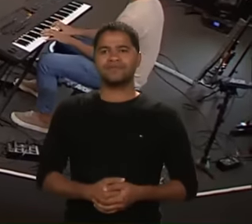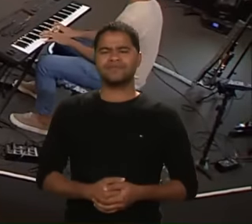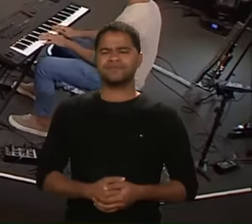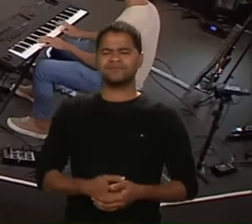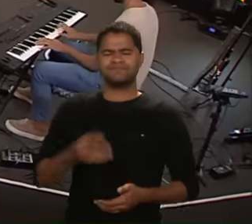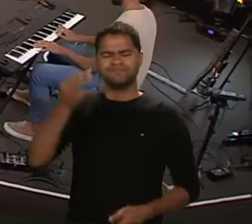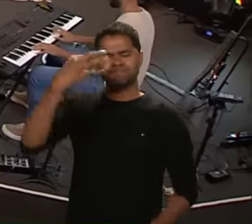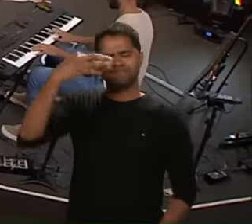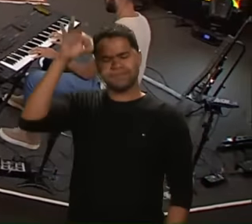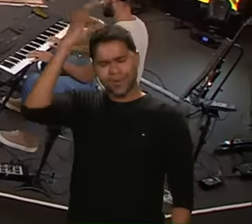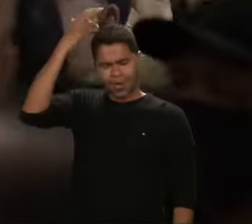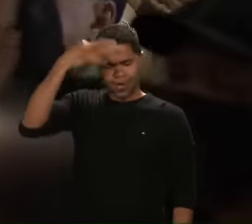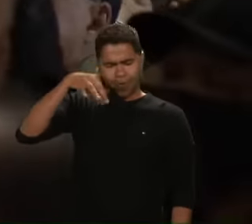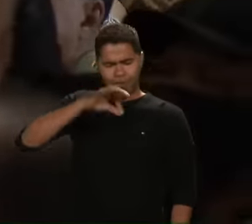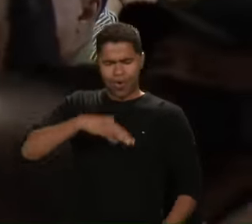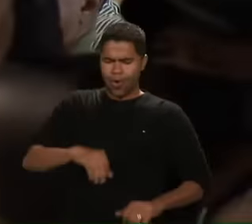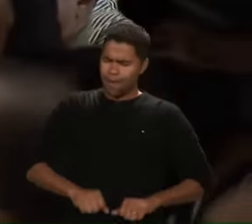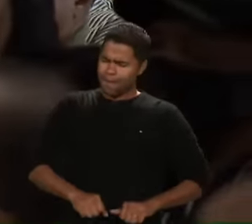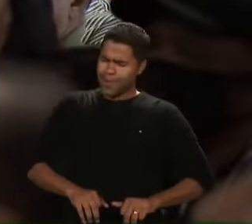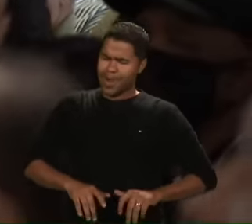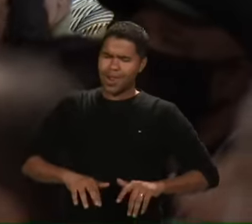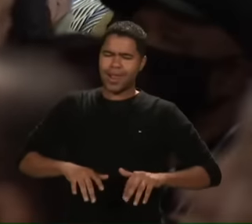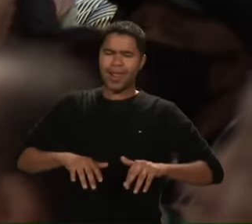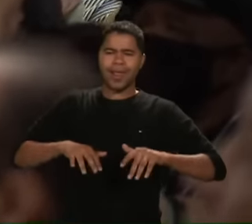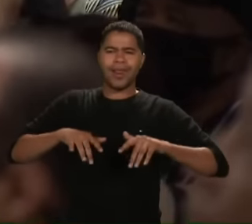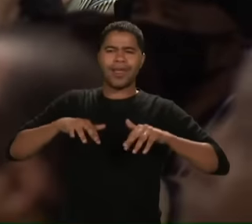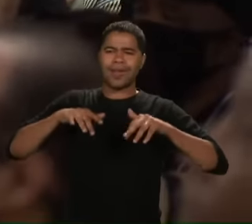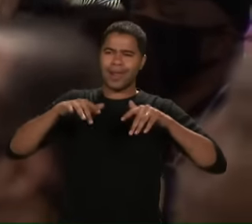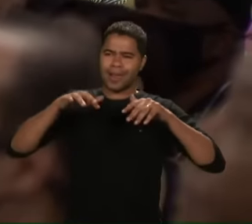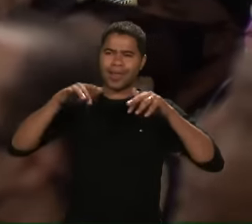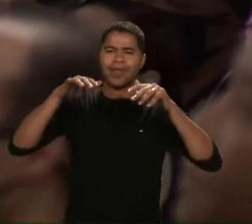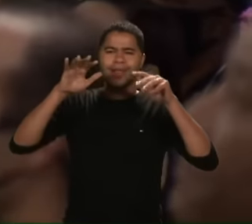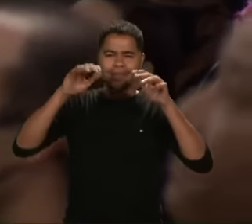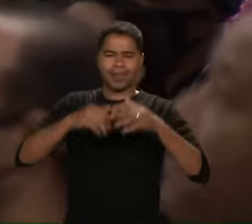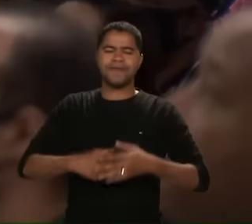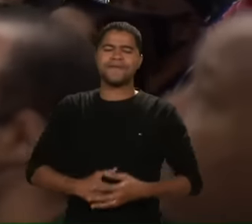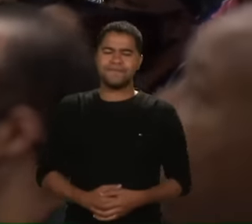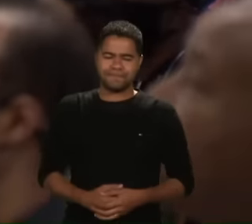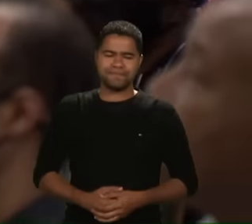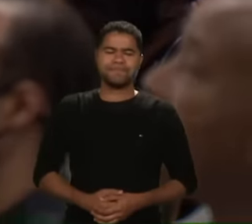Cheia do Espírito Santo de Deus.